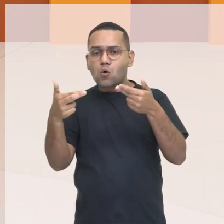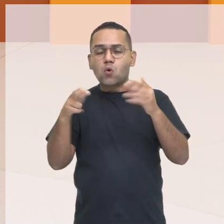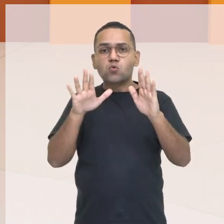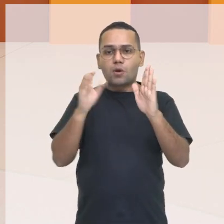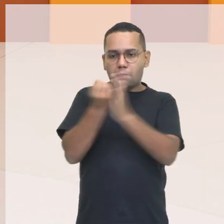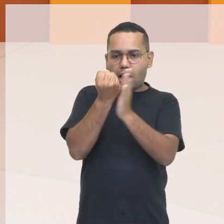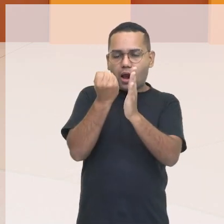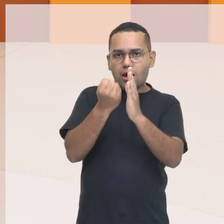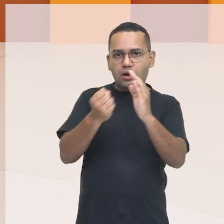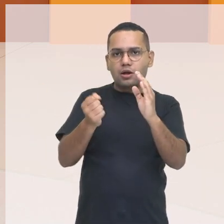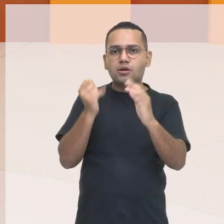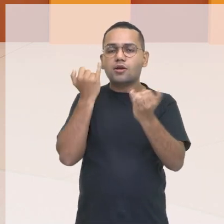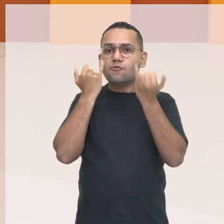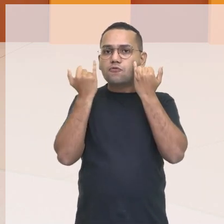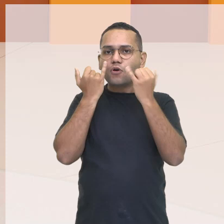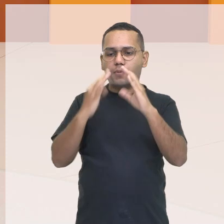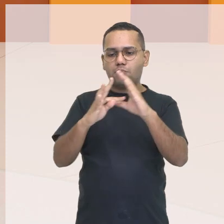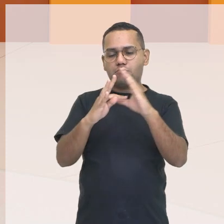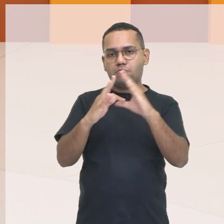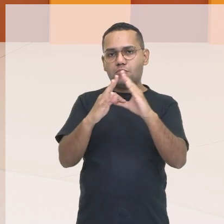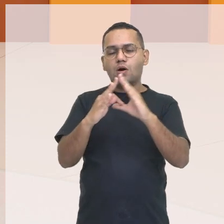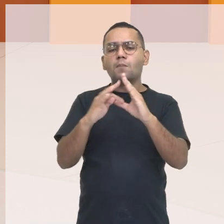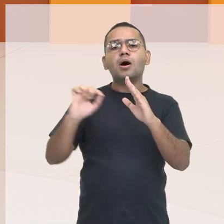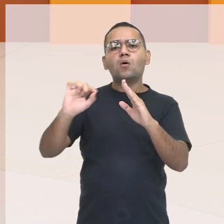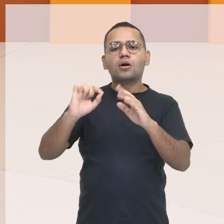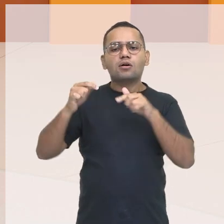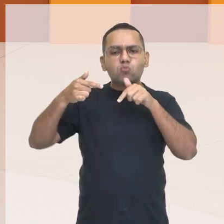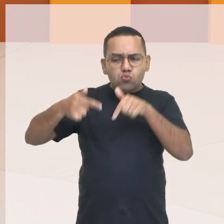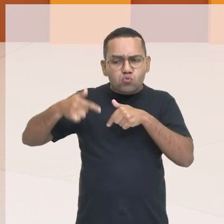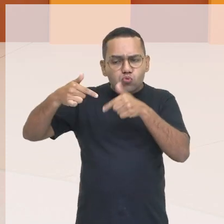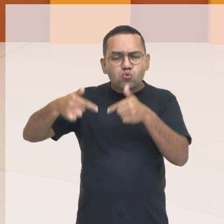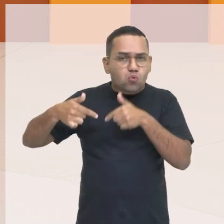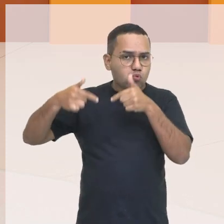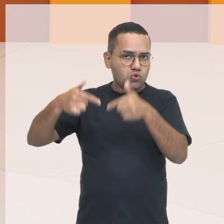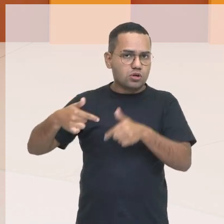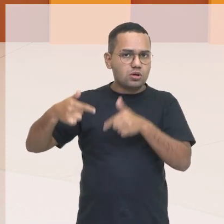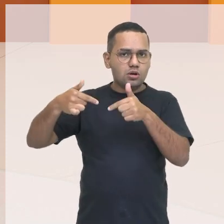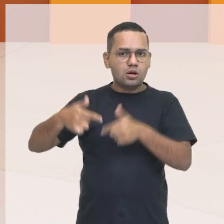transgênico. Tudo isso, pessoal, é luta, pessoas